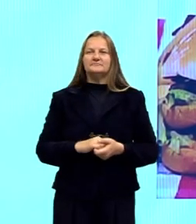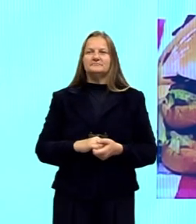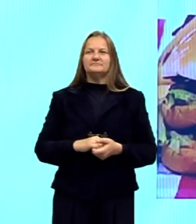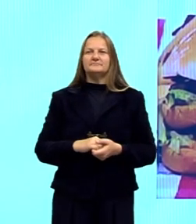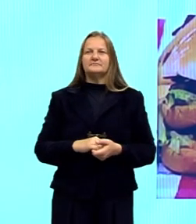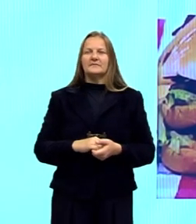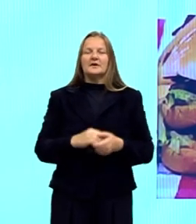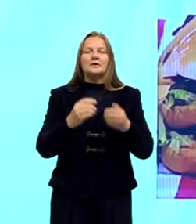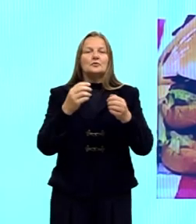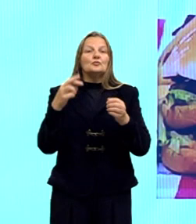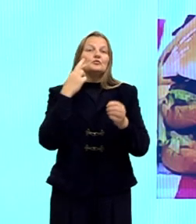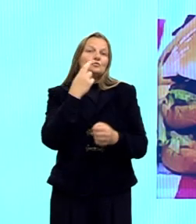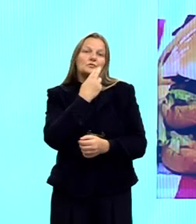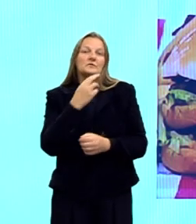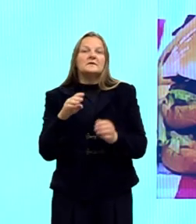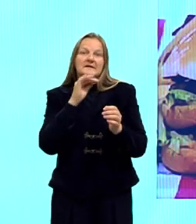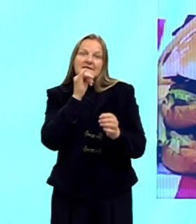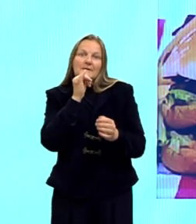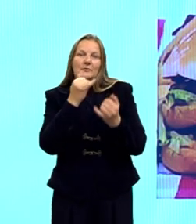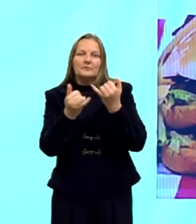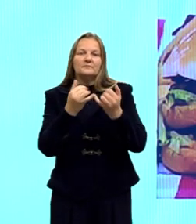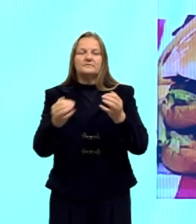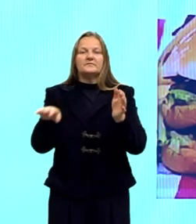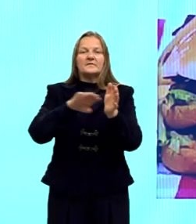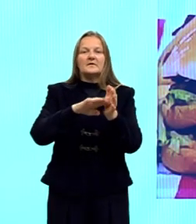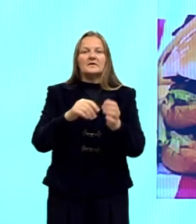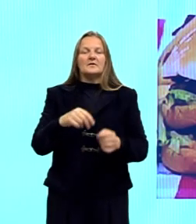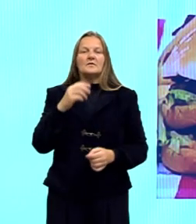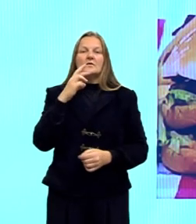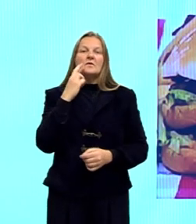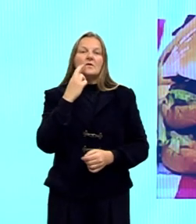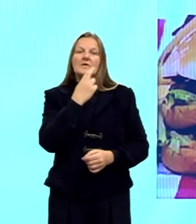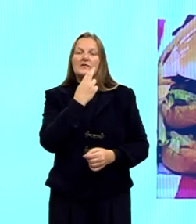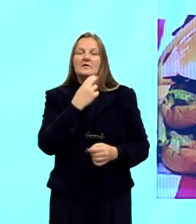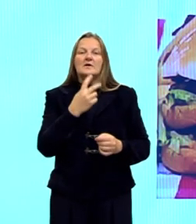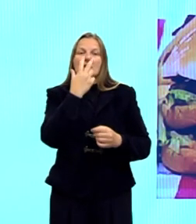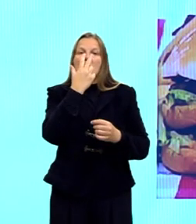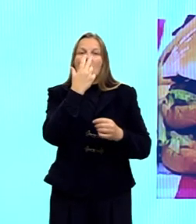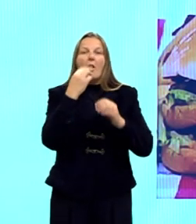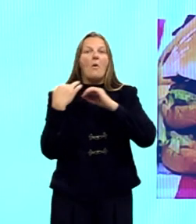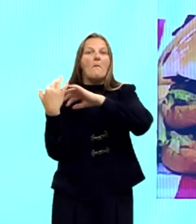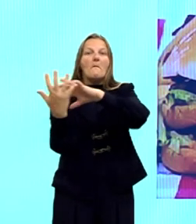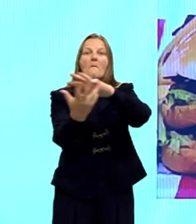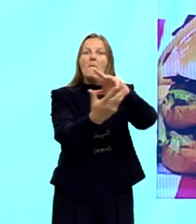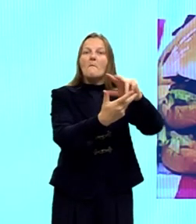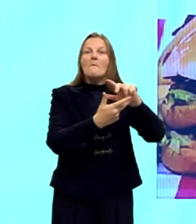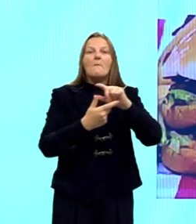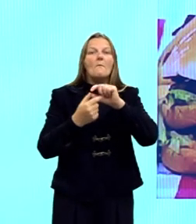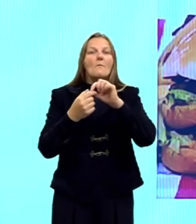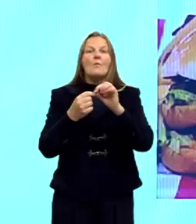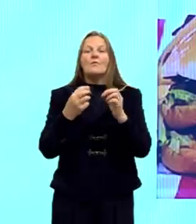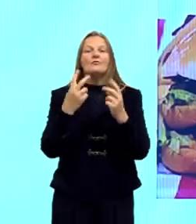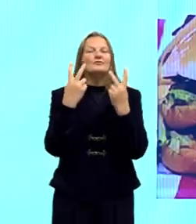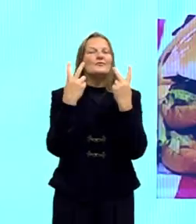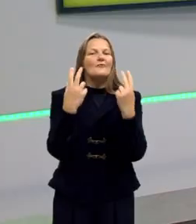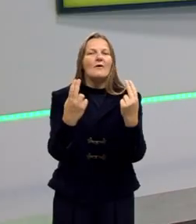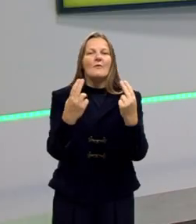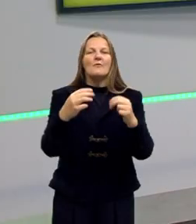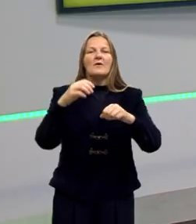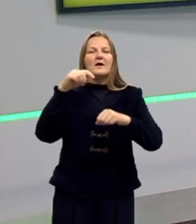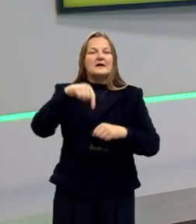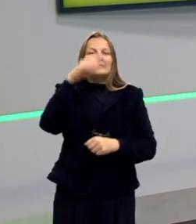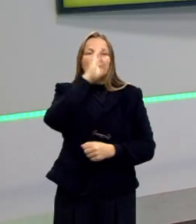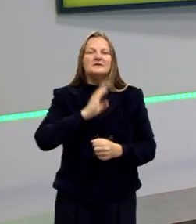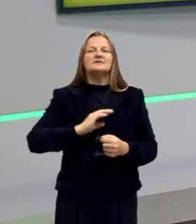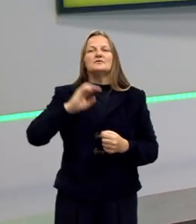e pedir o cardápio né principal deles vai ser igual no mundo inteiro se tu comprar aqui no Brasil só tô comprando a